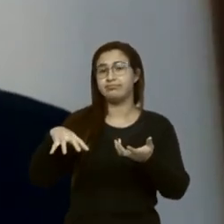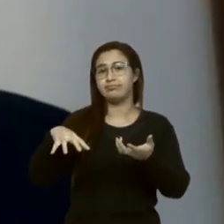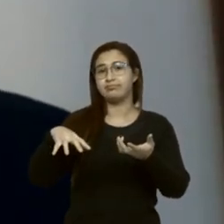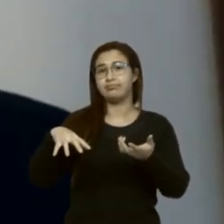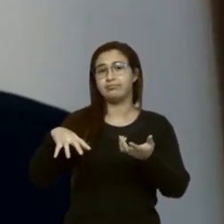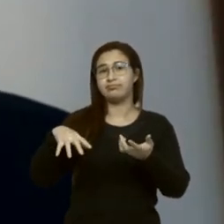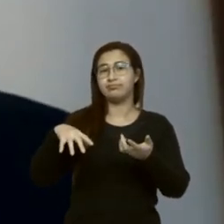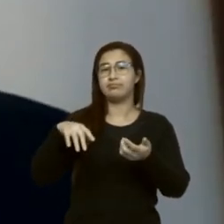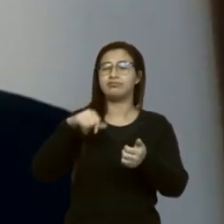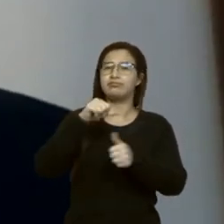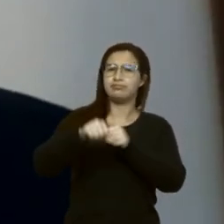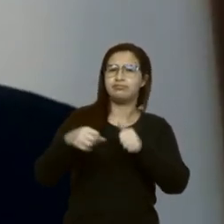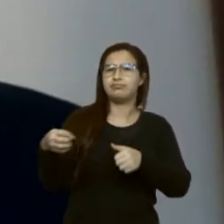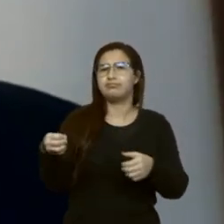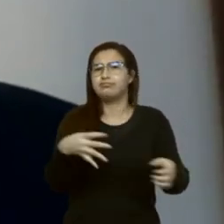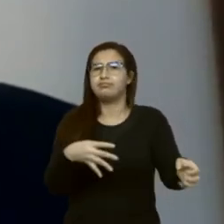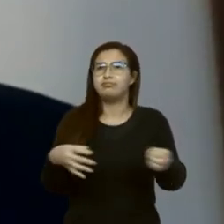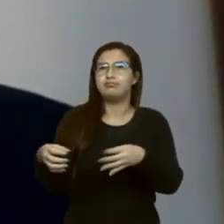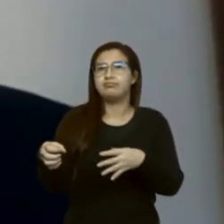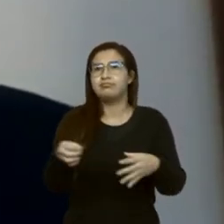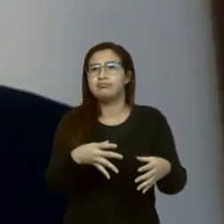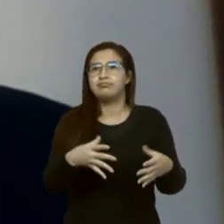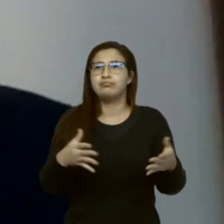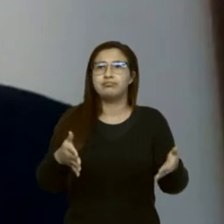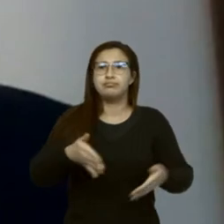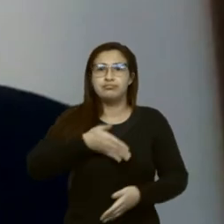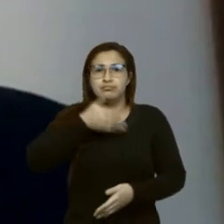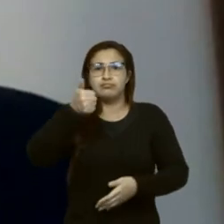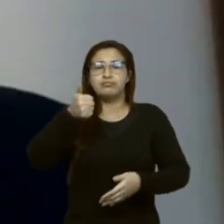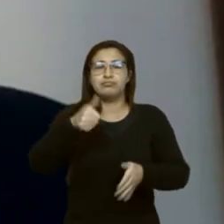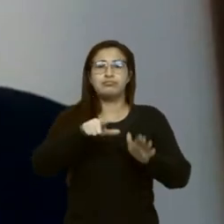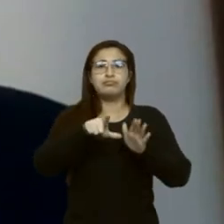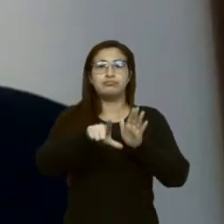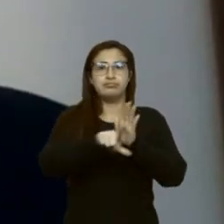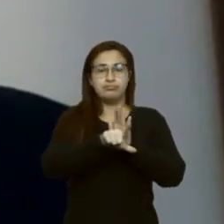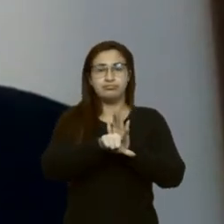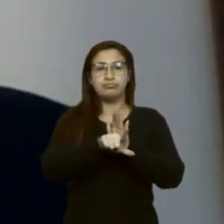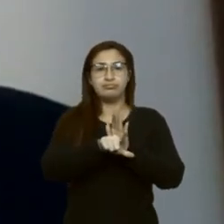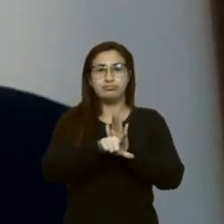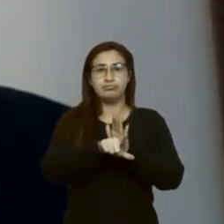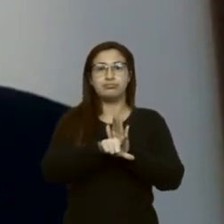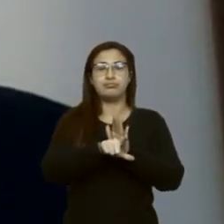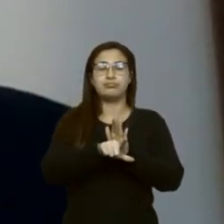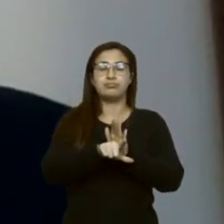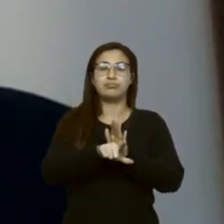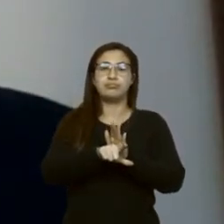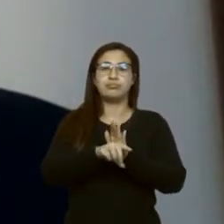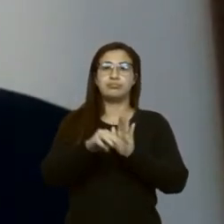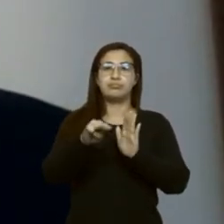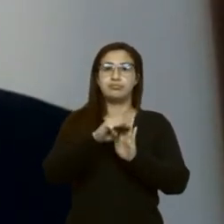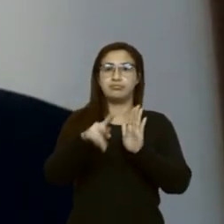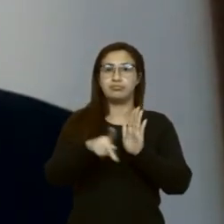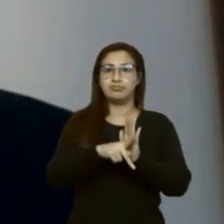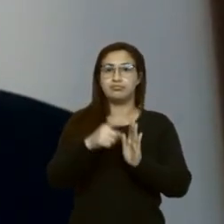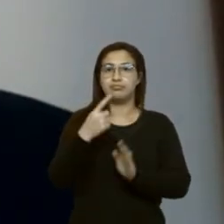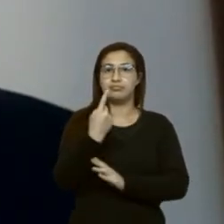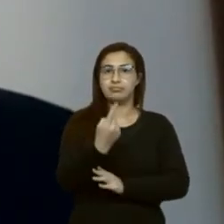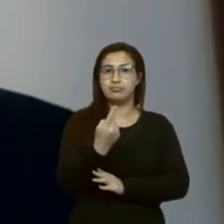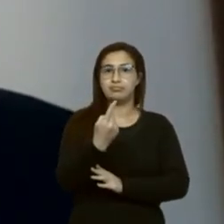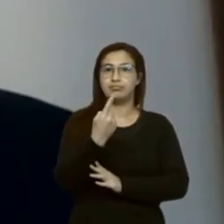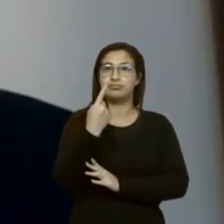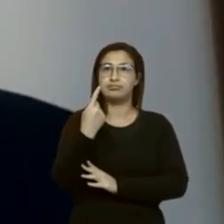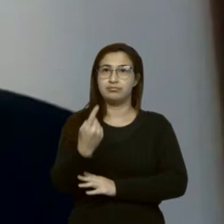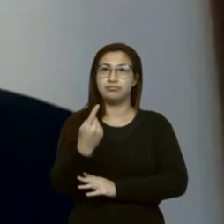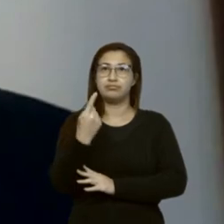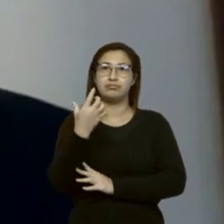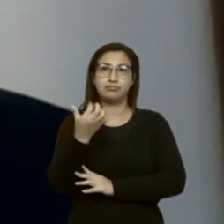atualizar e melhorar a legislação e impôs a medida provisória 1116 e o